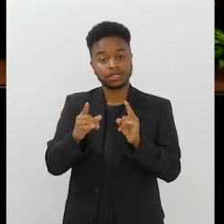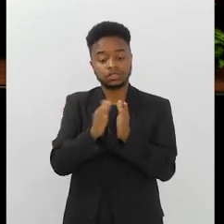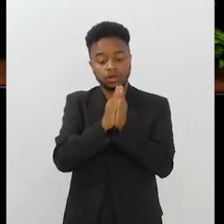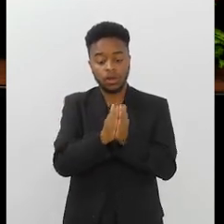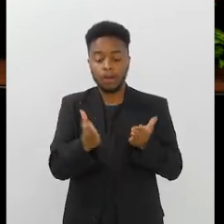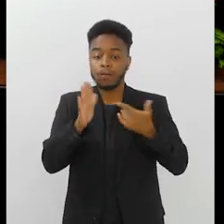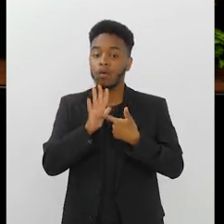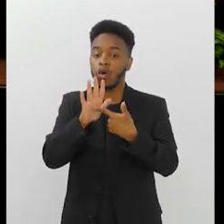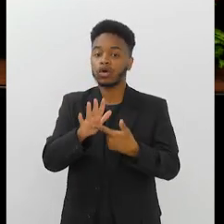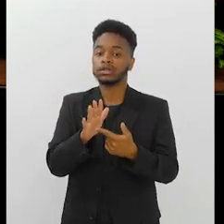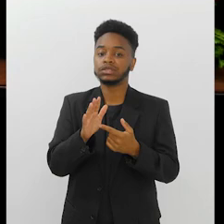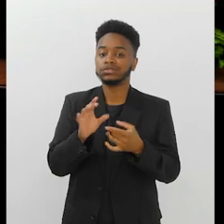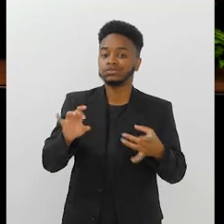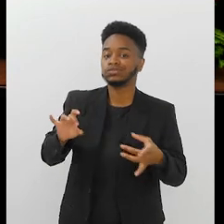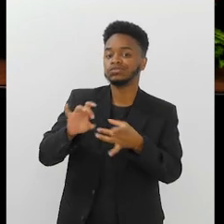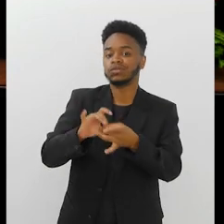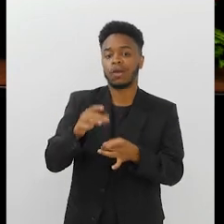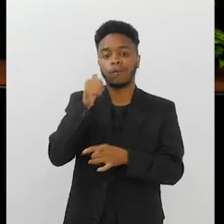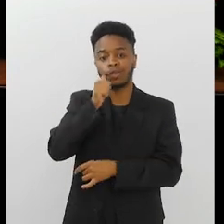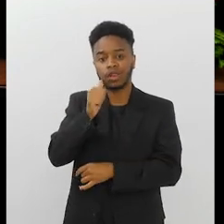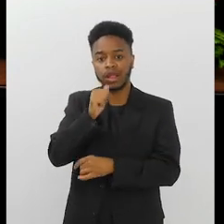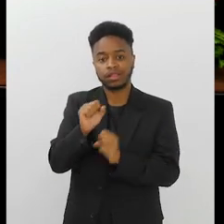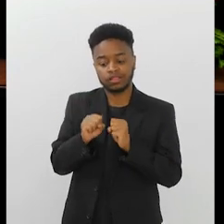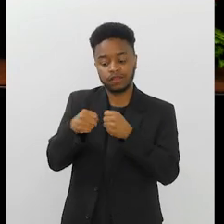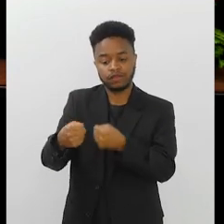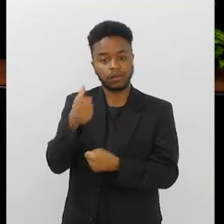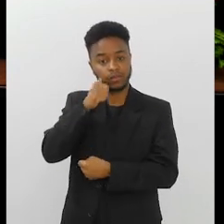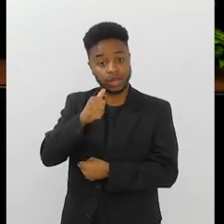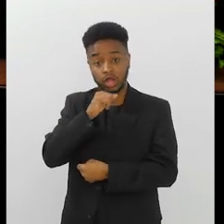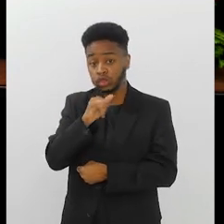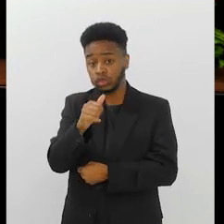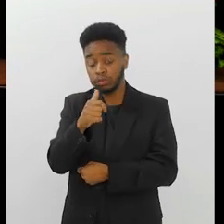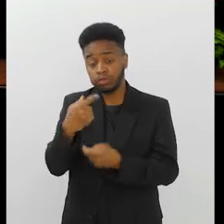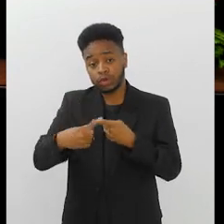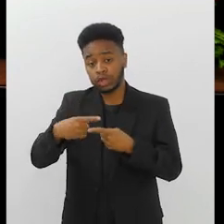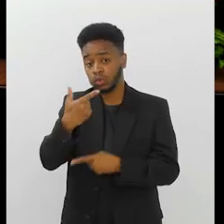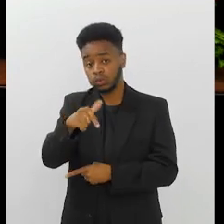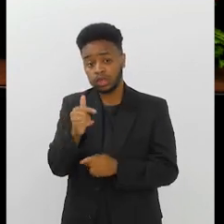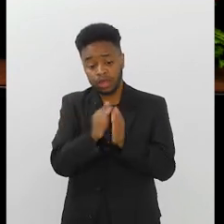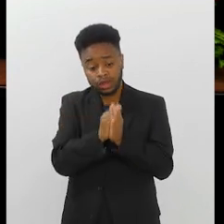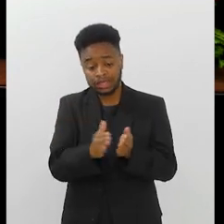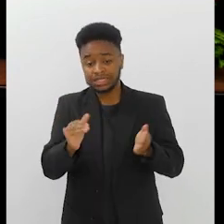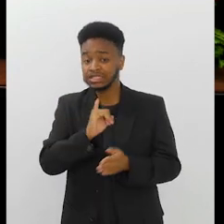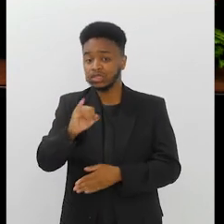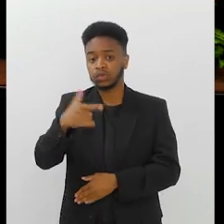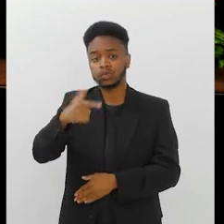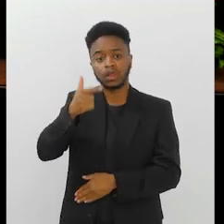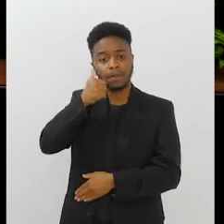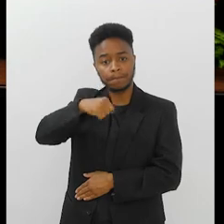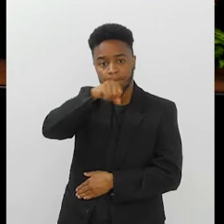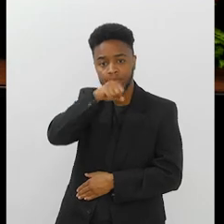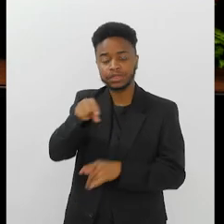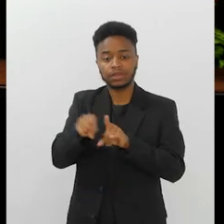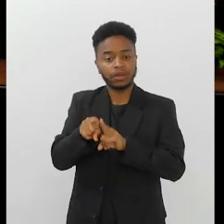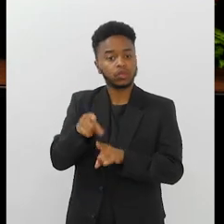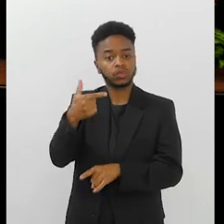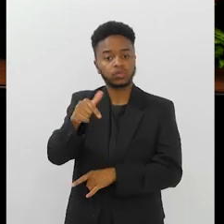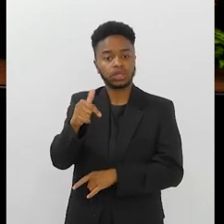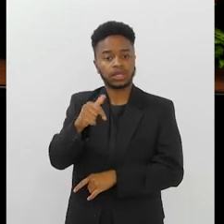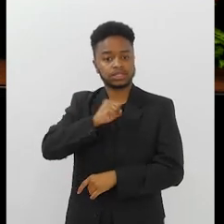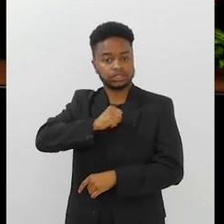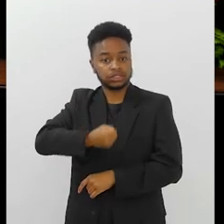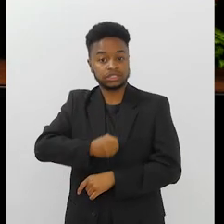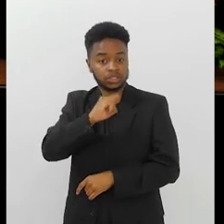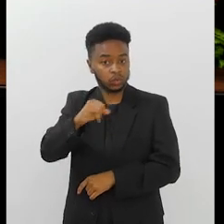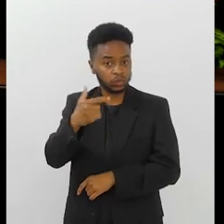mulheres orumila é para as mulheres não há orumilá senão através de uma mãe não há uma babalaô senão através de uma mãe